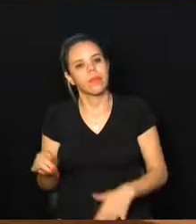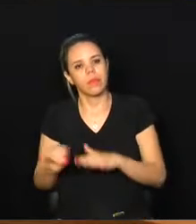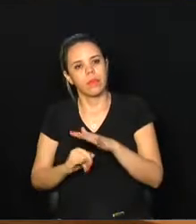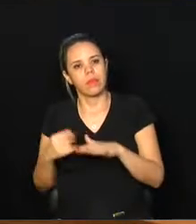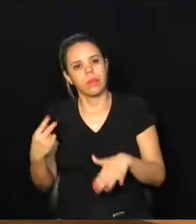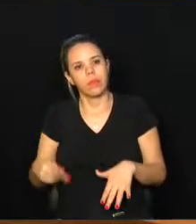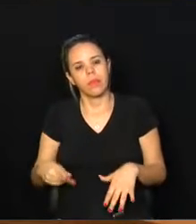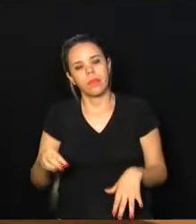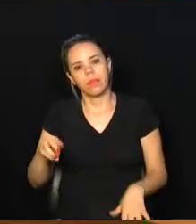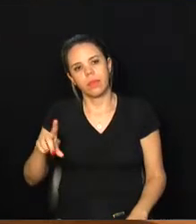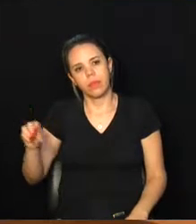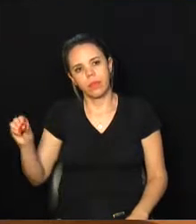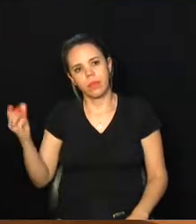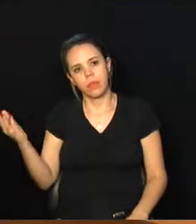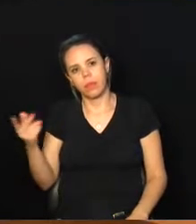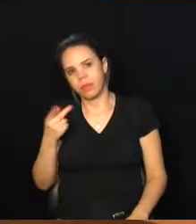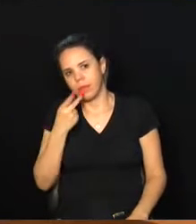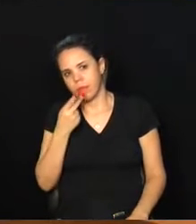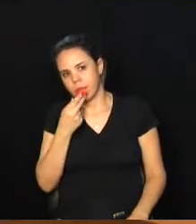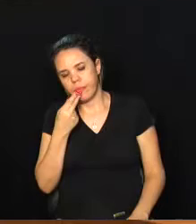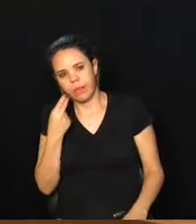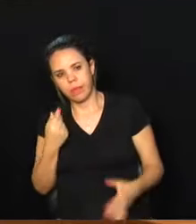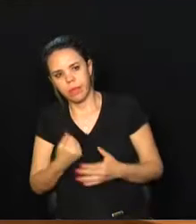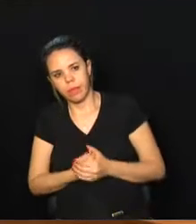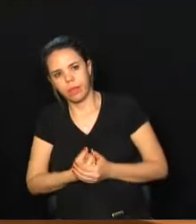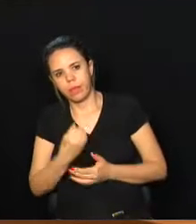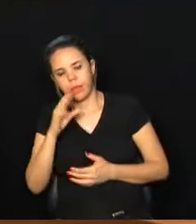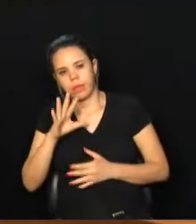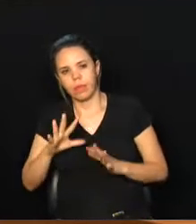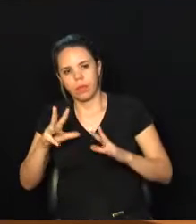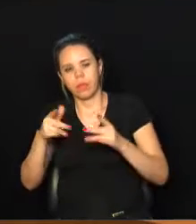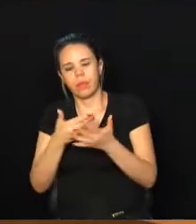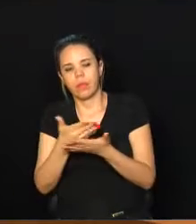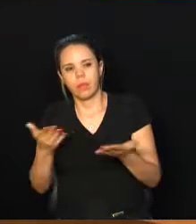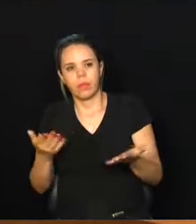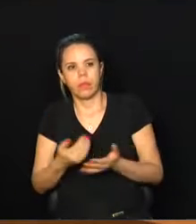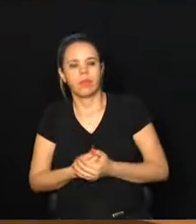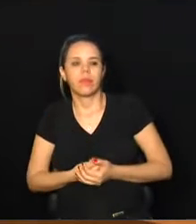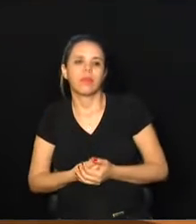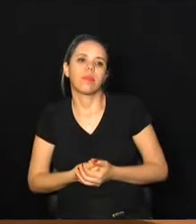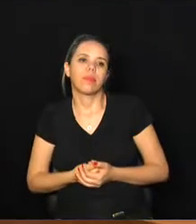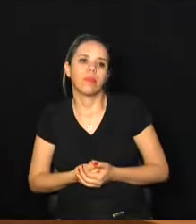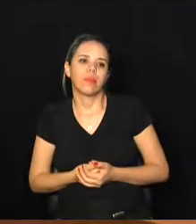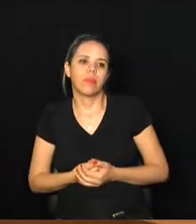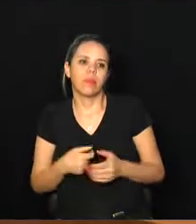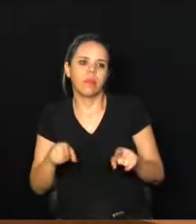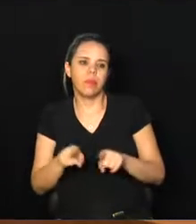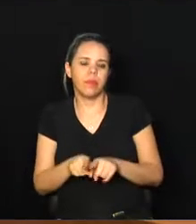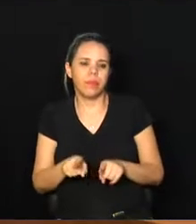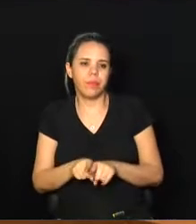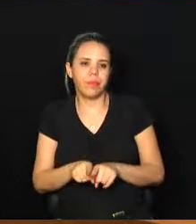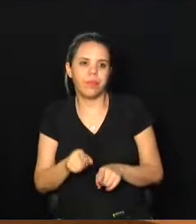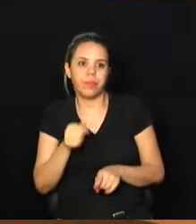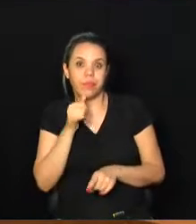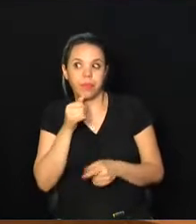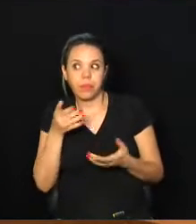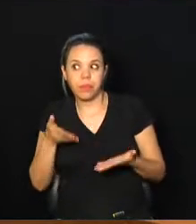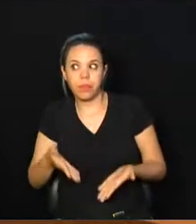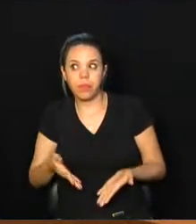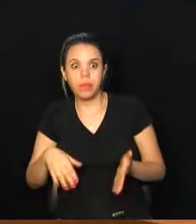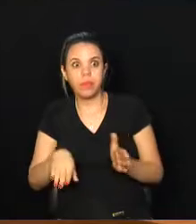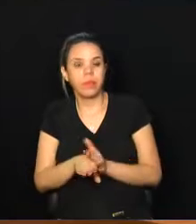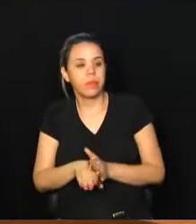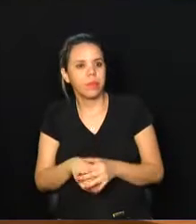lá, Marcelo Bertolini. Boa tarde a todos. Eu também caí meio de paraquedas aqui, porque